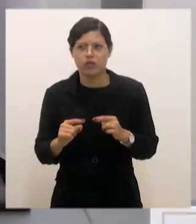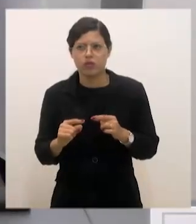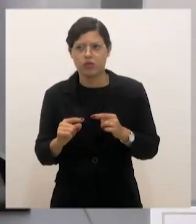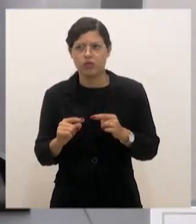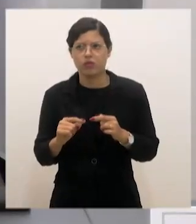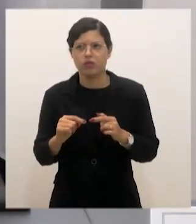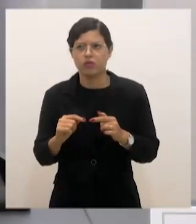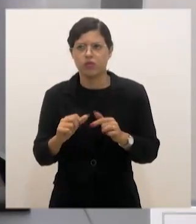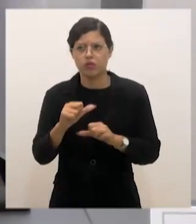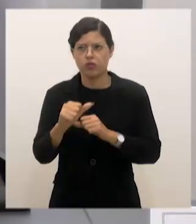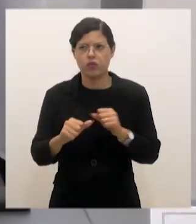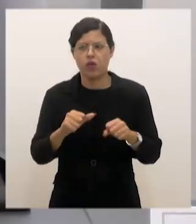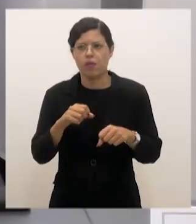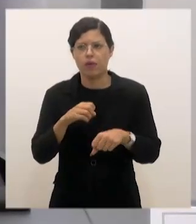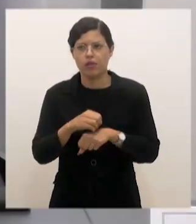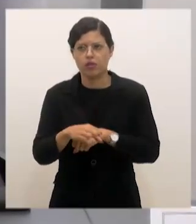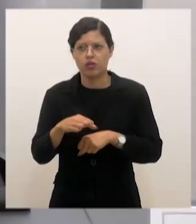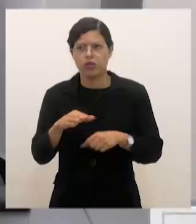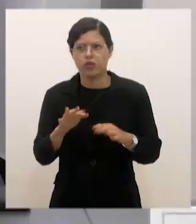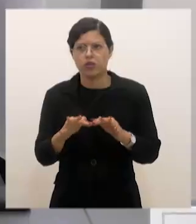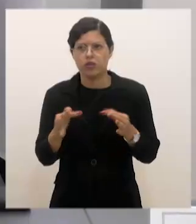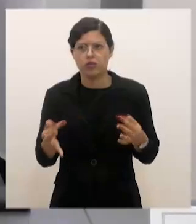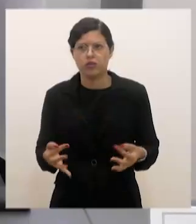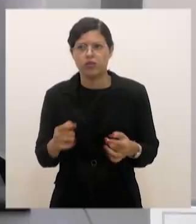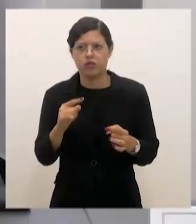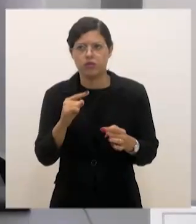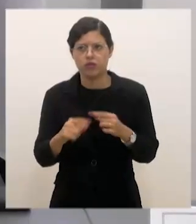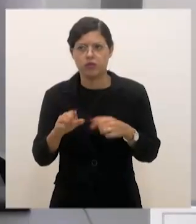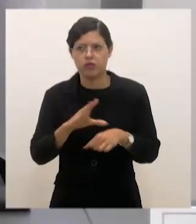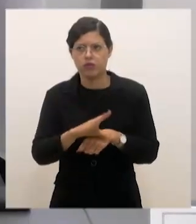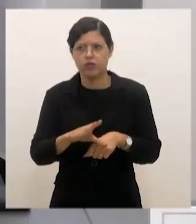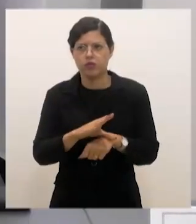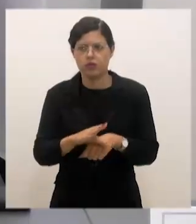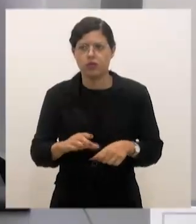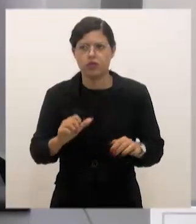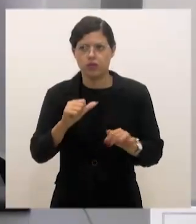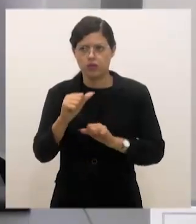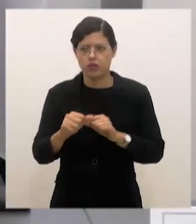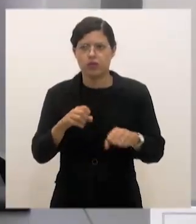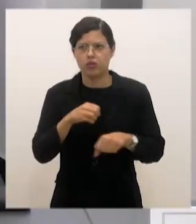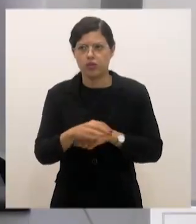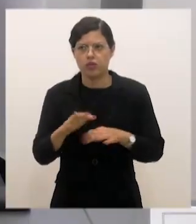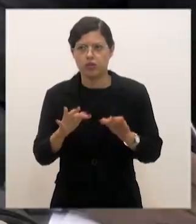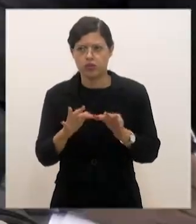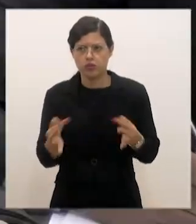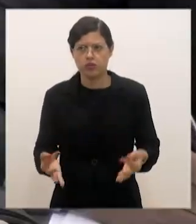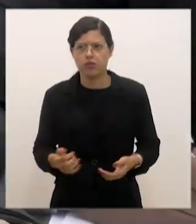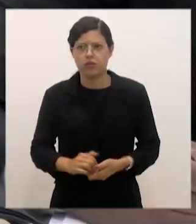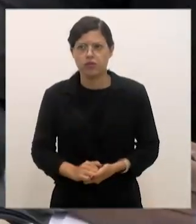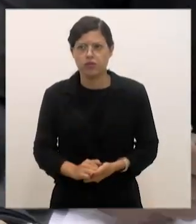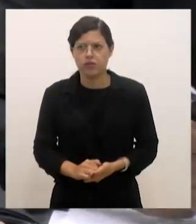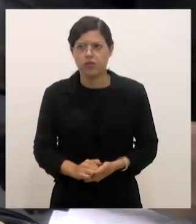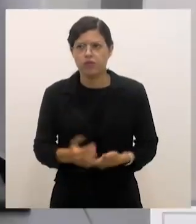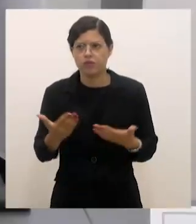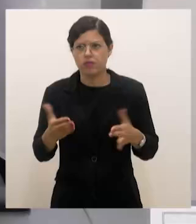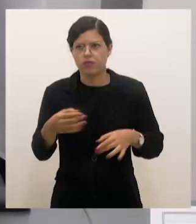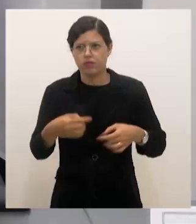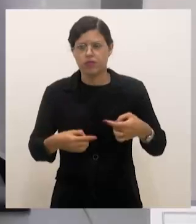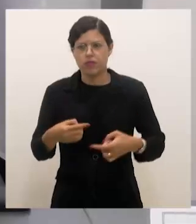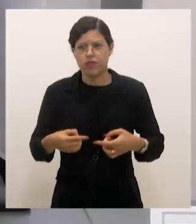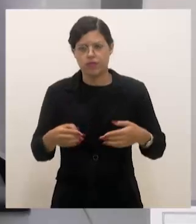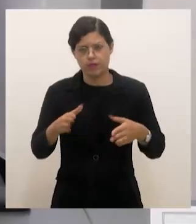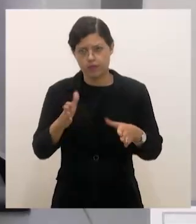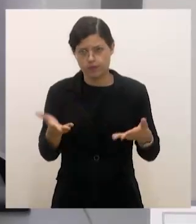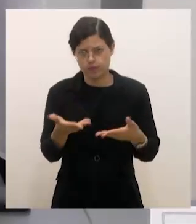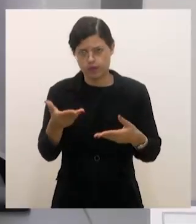simples. Perfeito. Parecer pela inconstitucionalidade, transformando em indicação simples. Não havendo quem queira discutir, encerrada a discussão